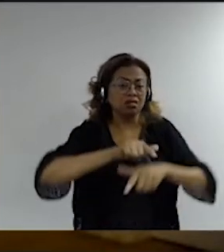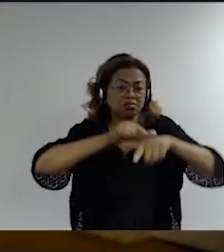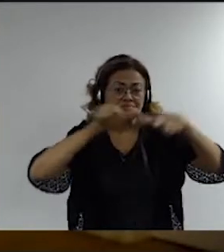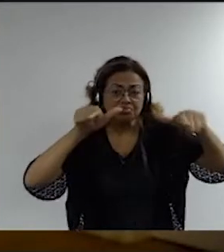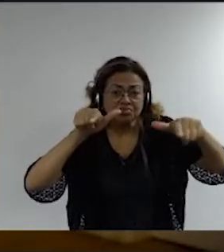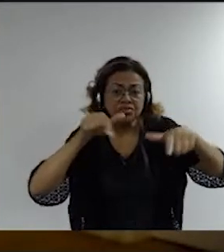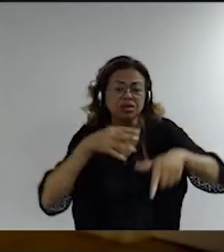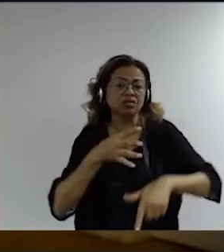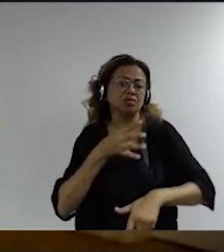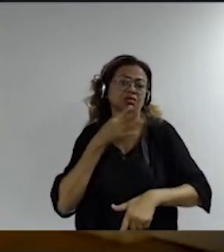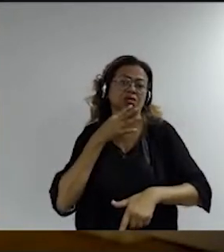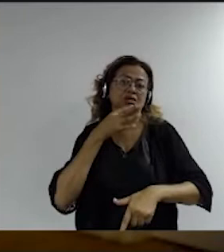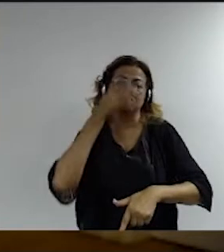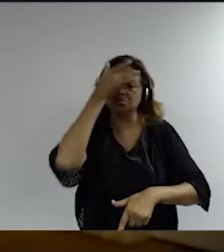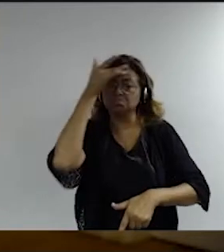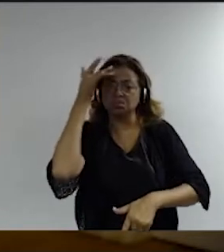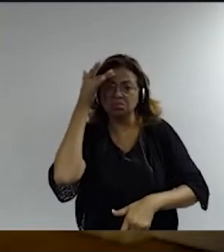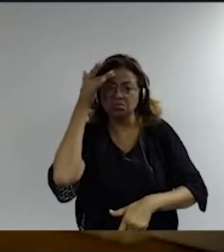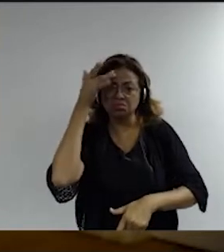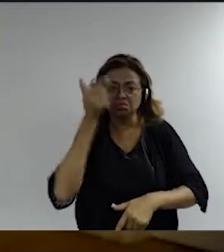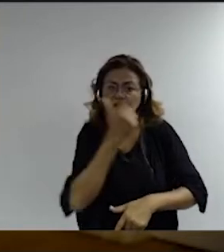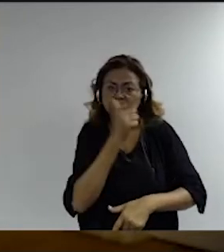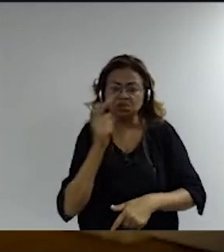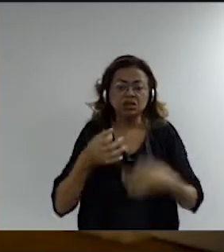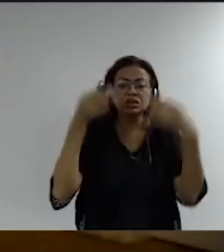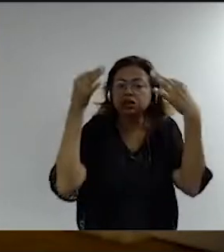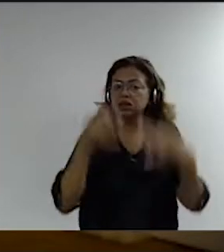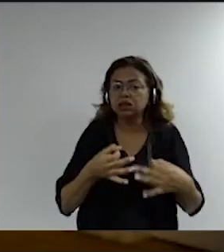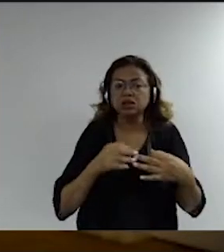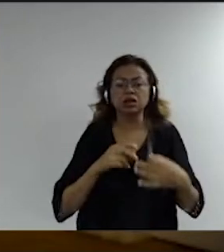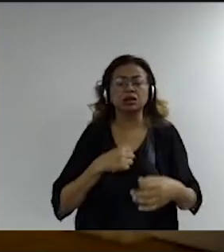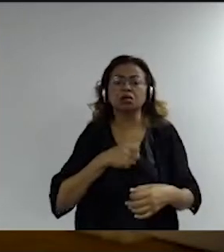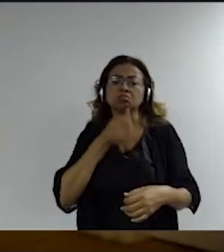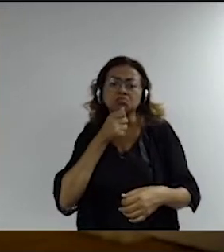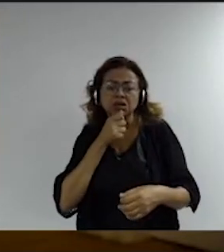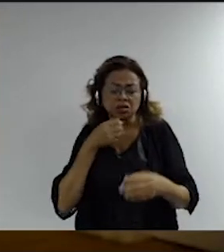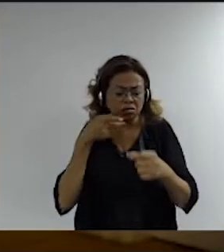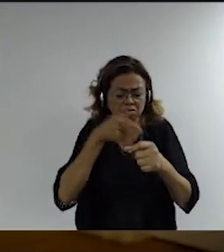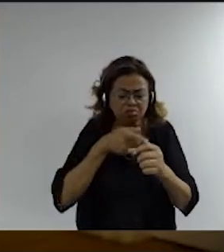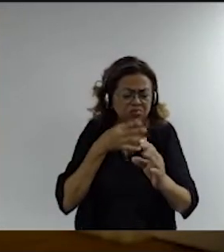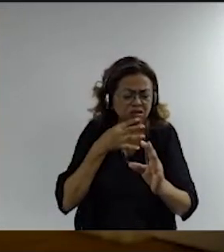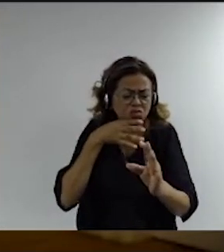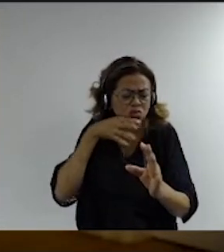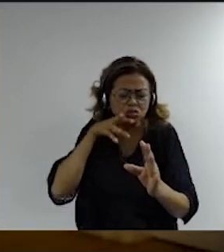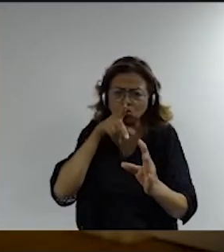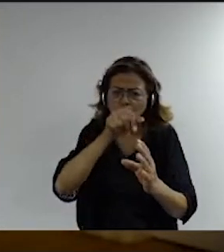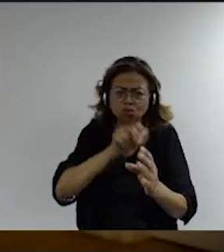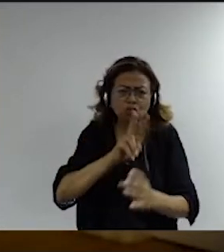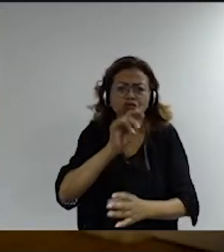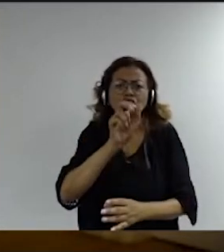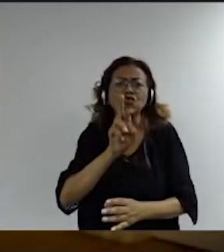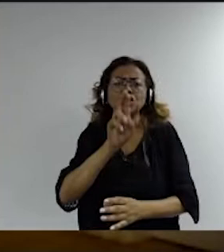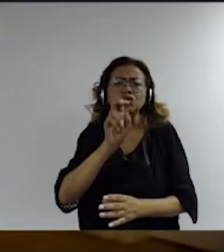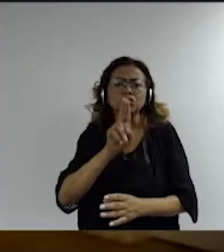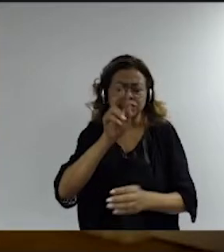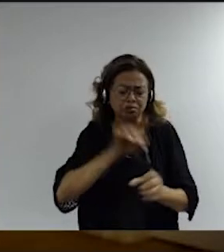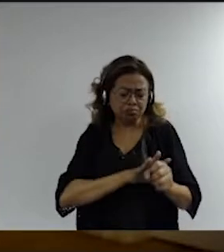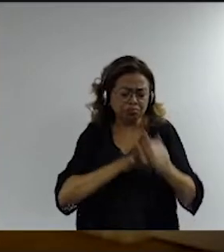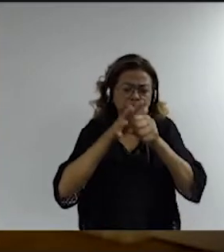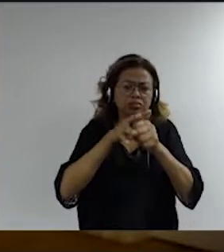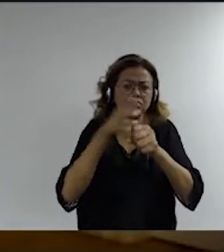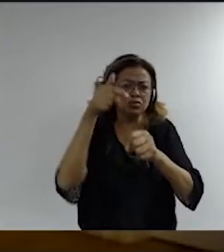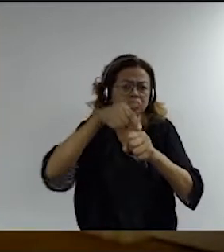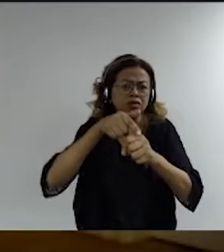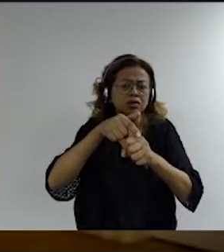ainda desconhecido, não suficientemente dominado nos seus conhecimentos. Um vírus,